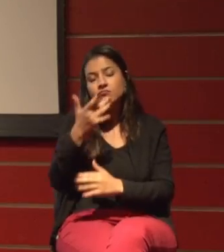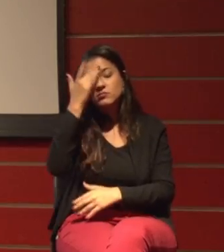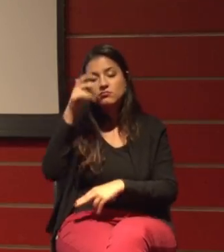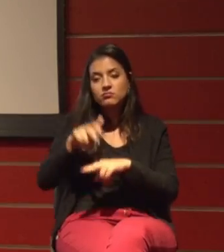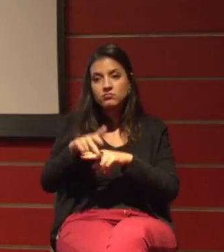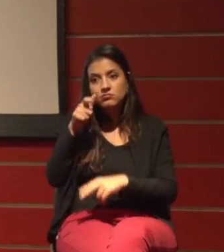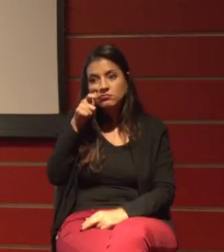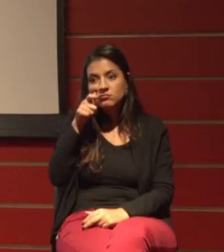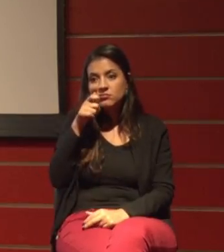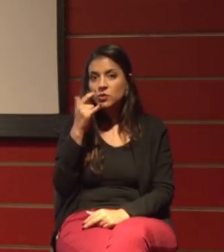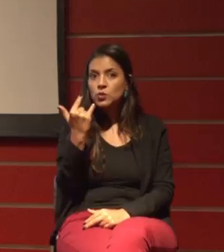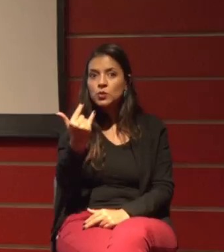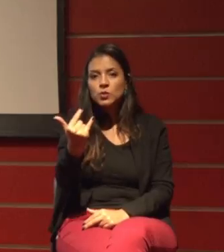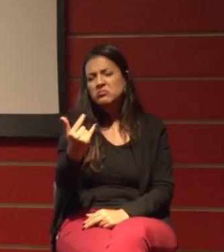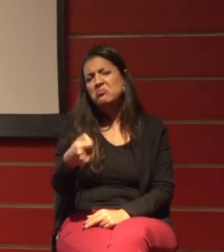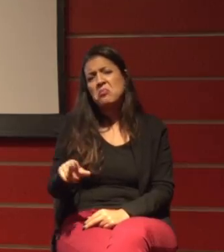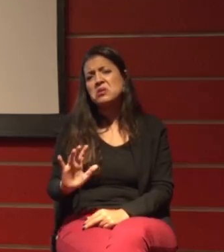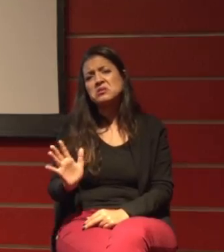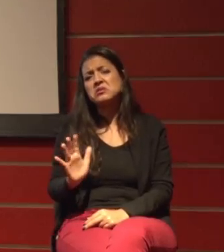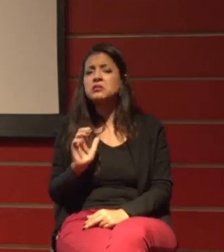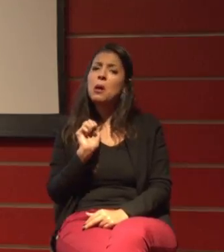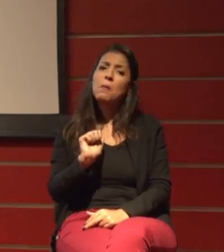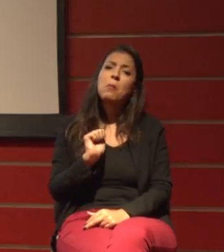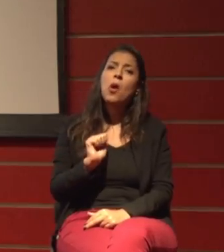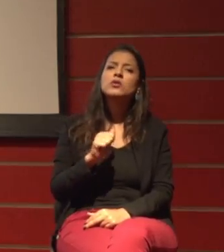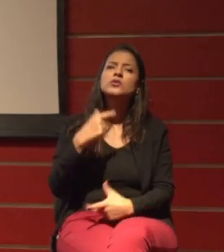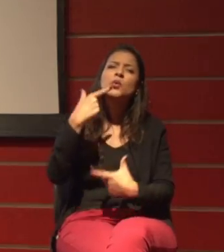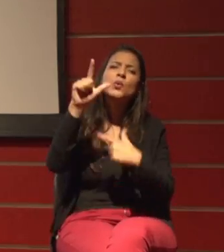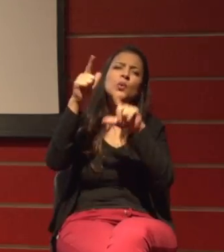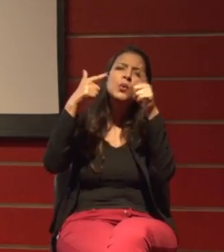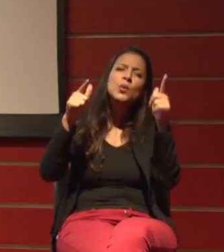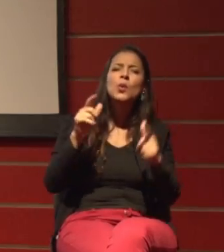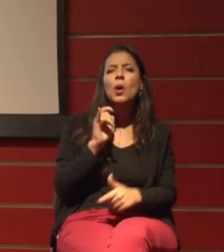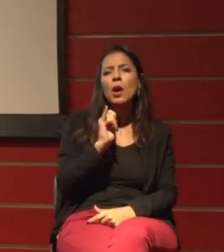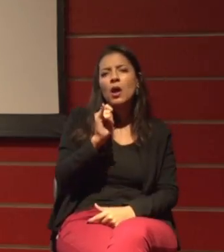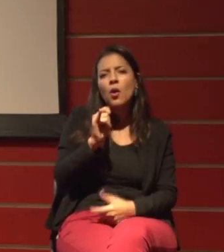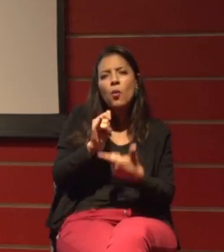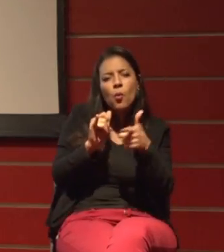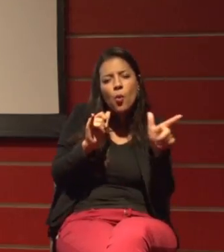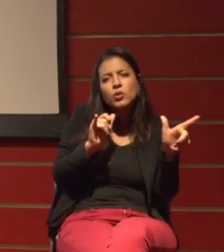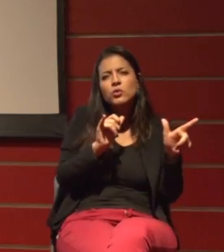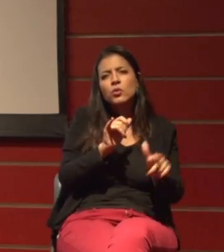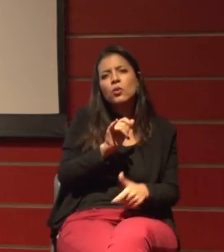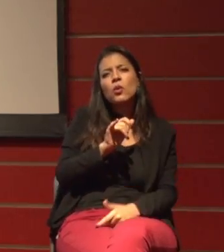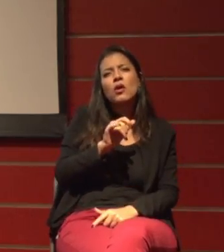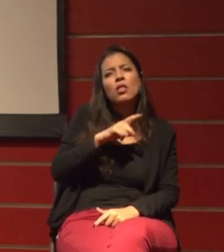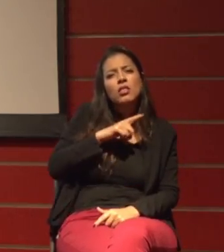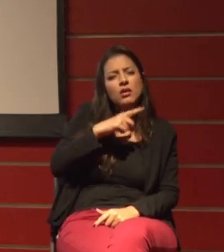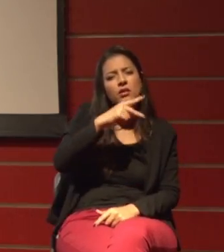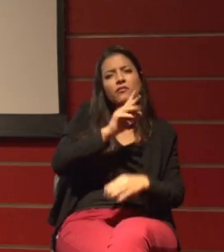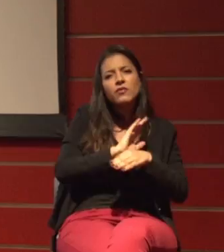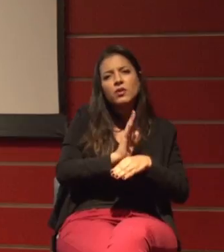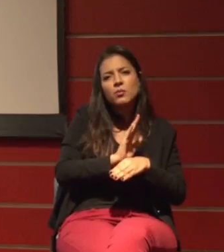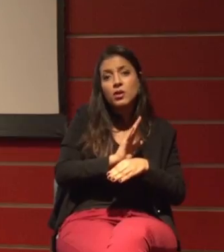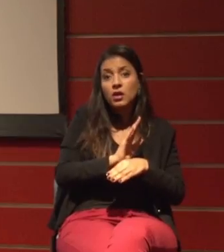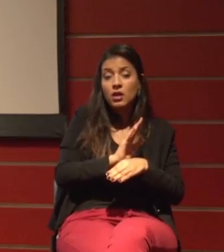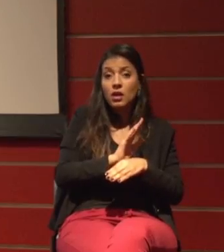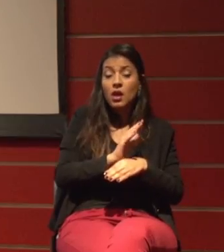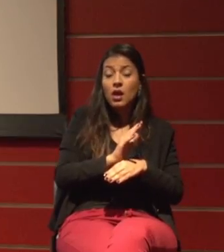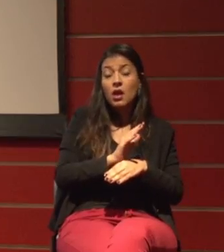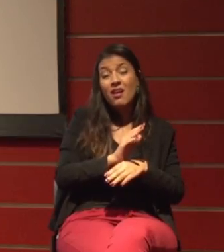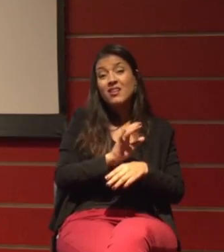exemplo que você consiga explorar mais o Mood daquela narrativa mais o Mood do que é aquele filme do que